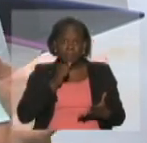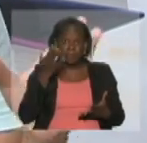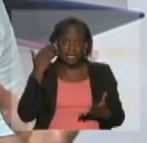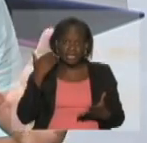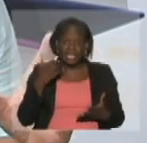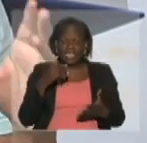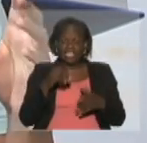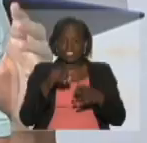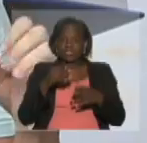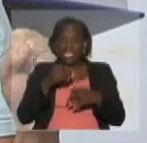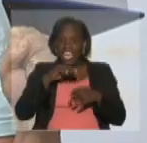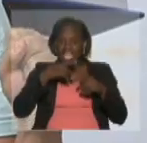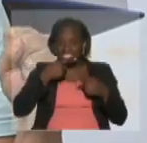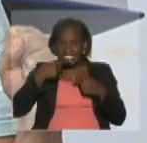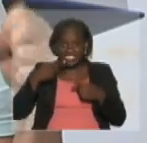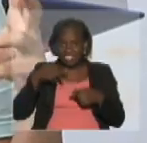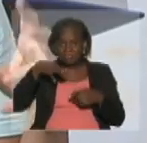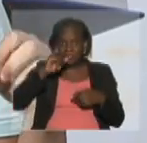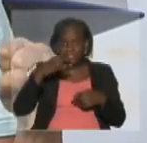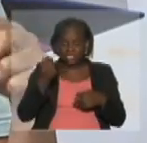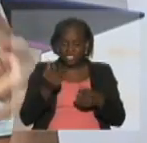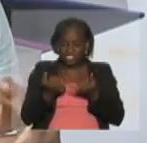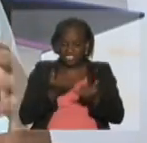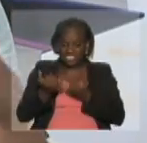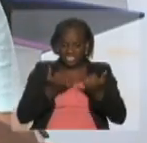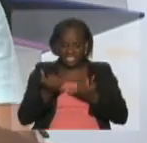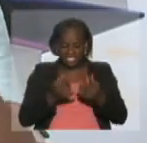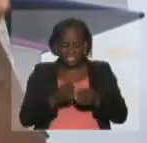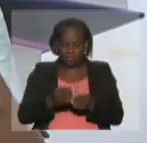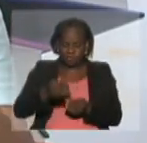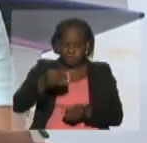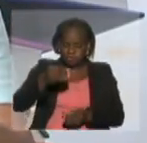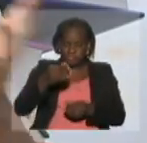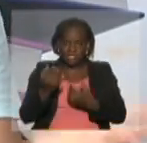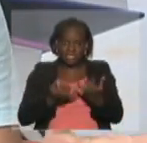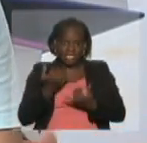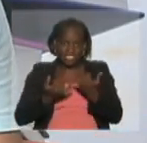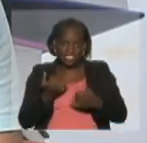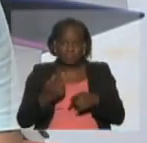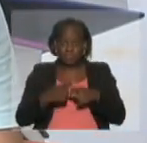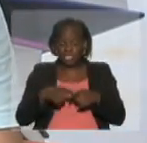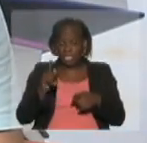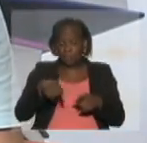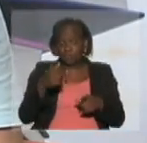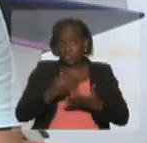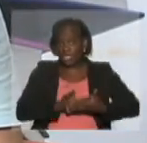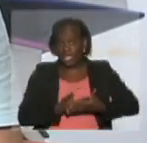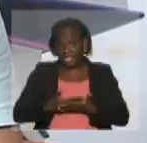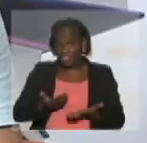com sabugo de milho. E ela fala isso pra mim, né? Assim, eu brincava muito com sabugo de milho, porque o sabugo de milho era a boneca.